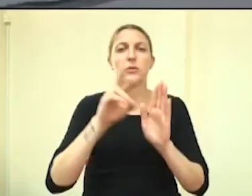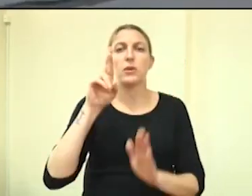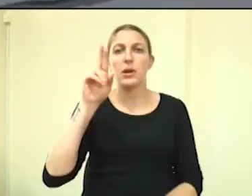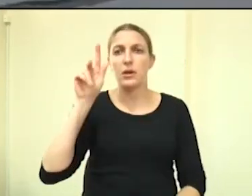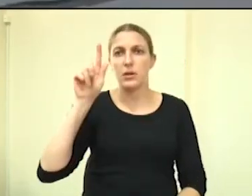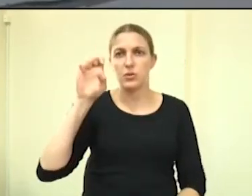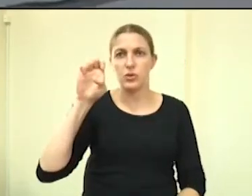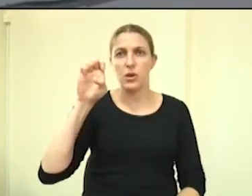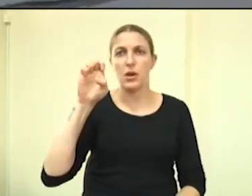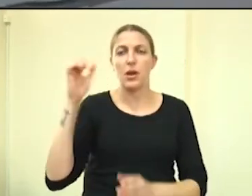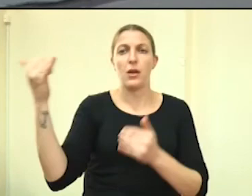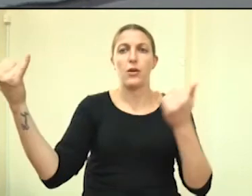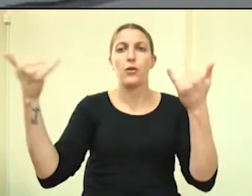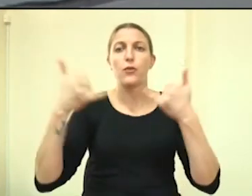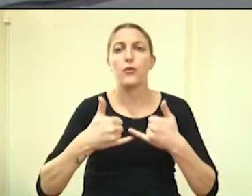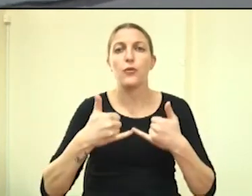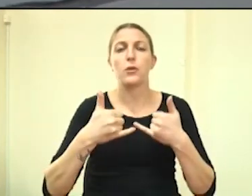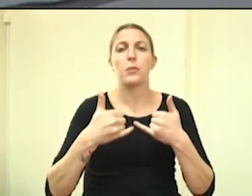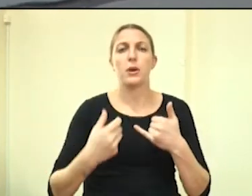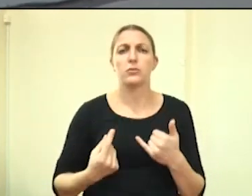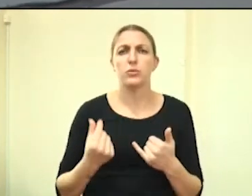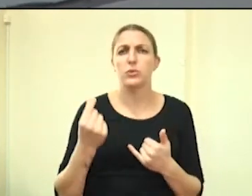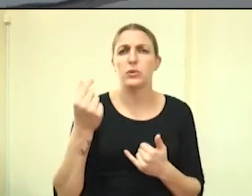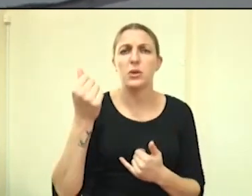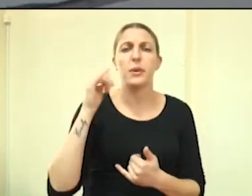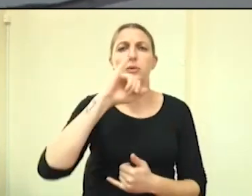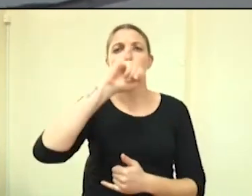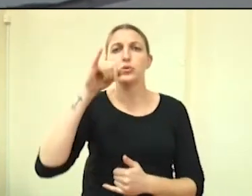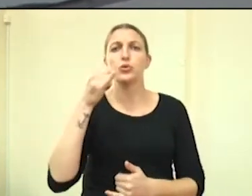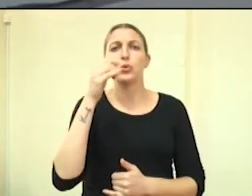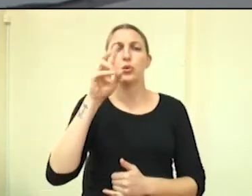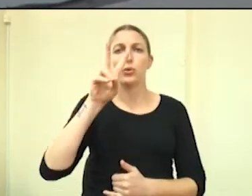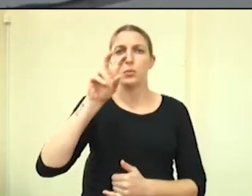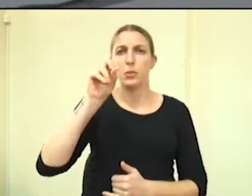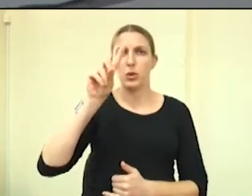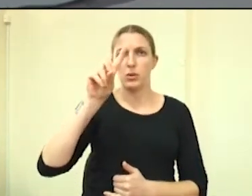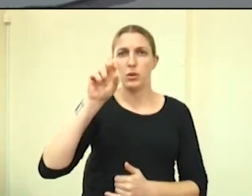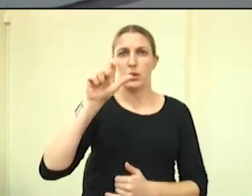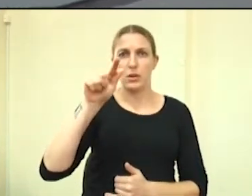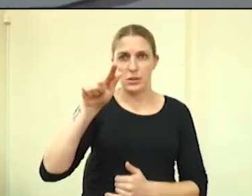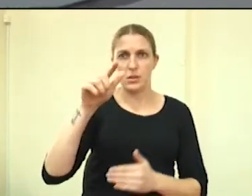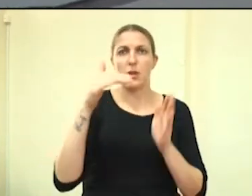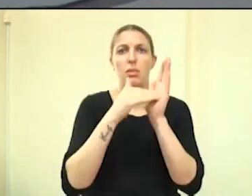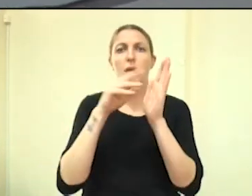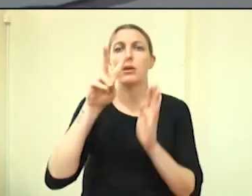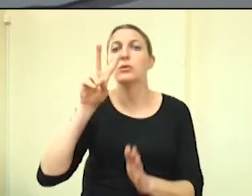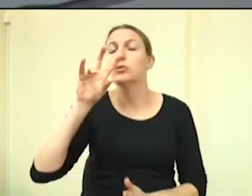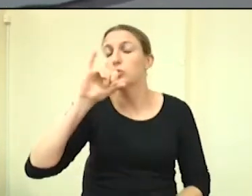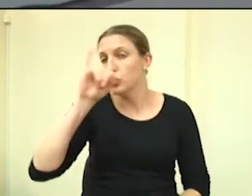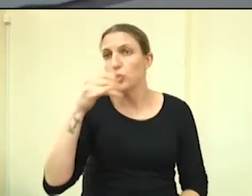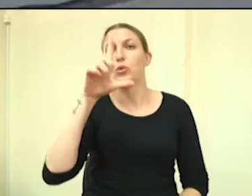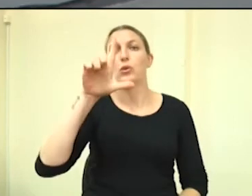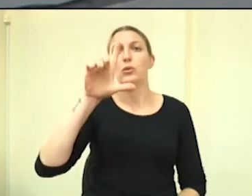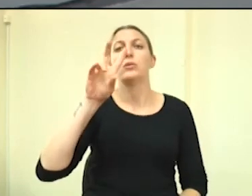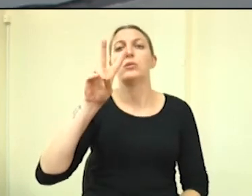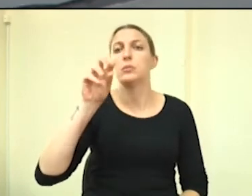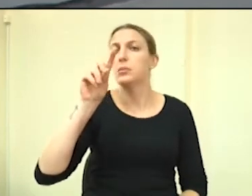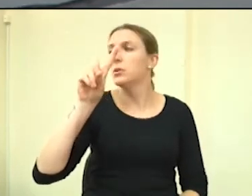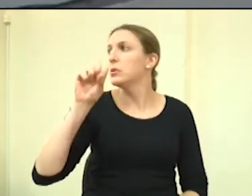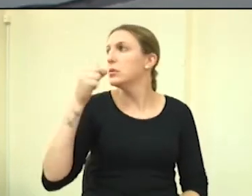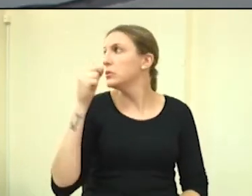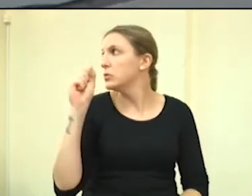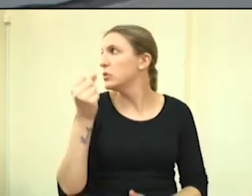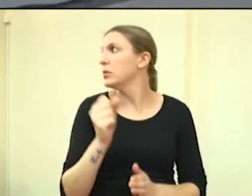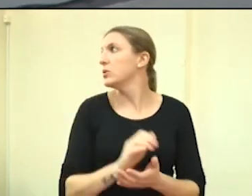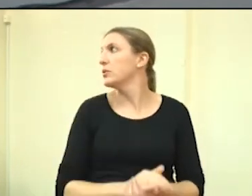de faturamento do Poder Público Municipal de julho de 2017 e julho de 2018. Comunicamos que no dia 15/8 de